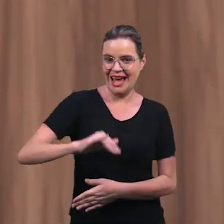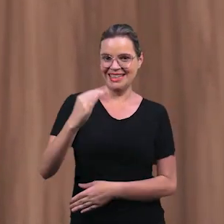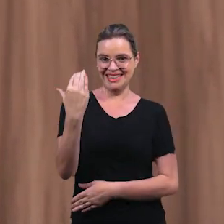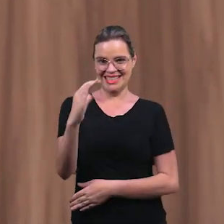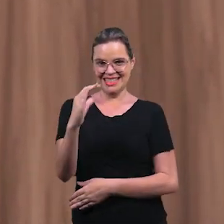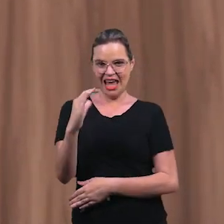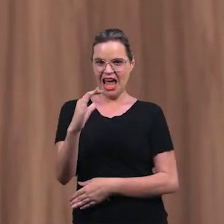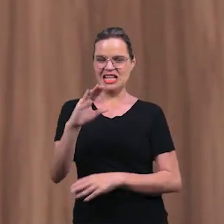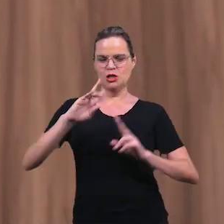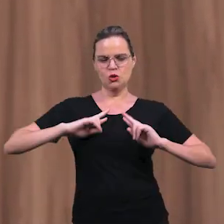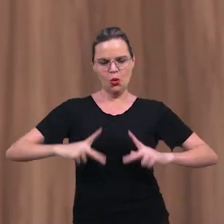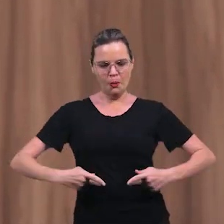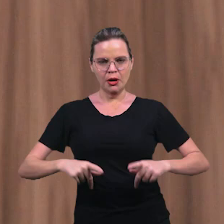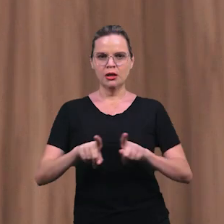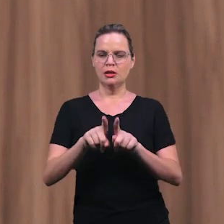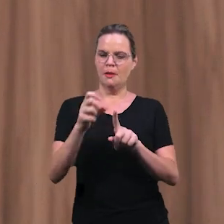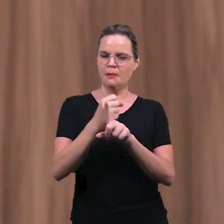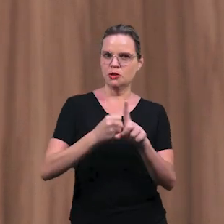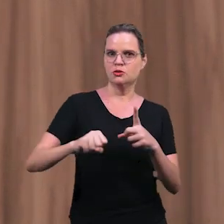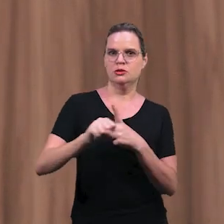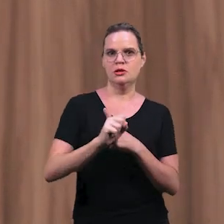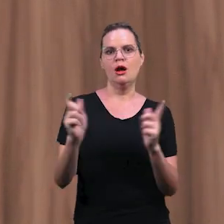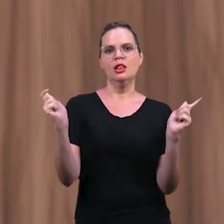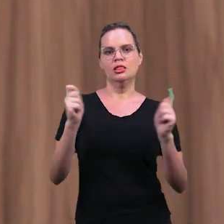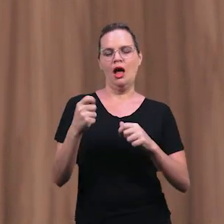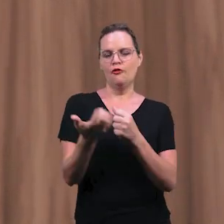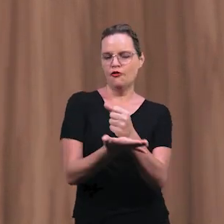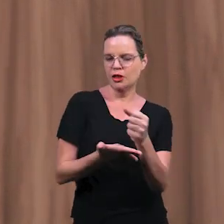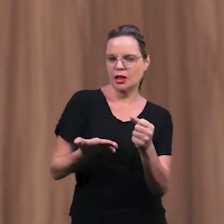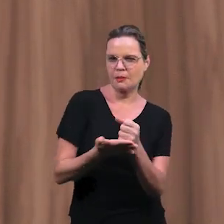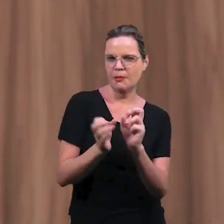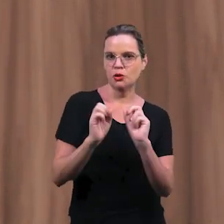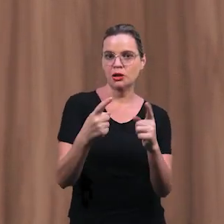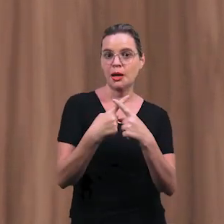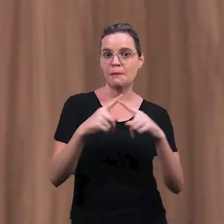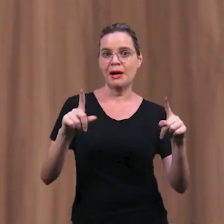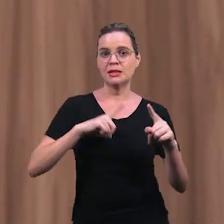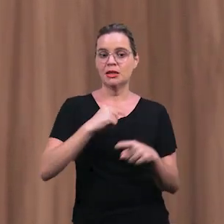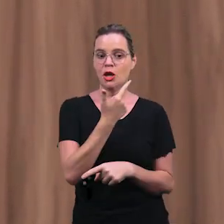das ciências humanas e sociais ajudam a fundamentar,